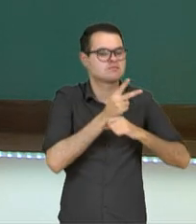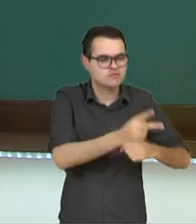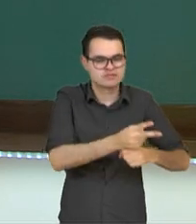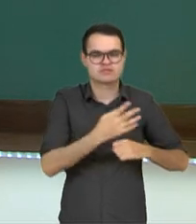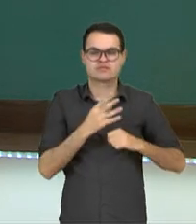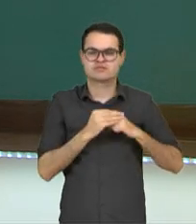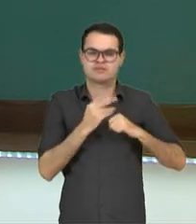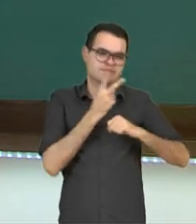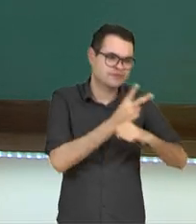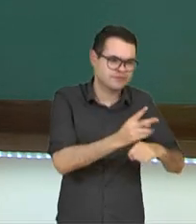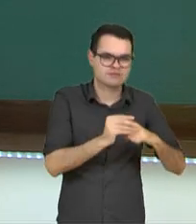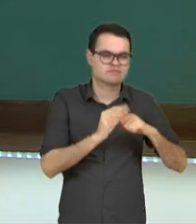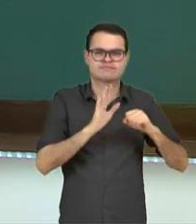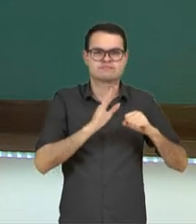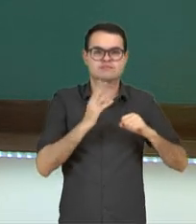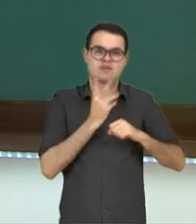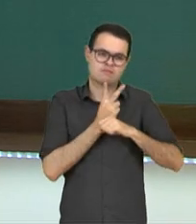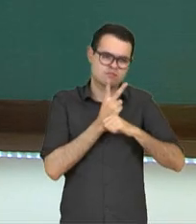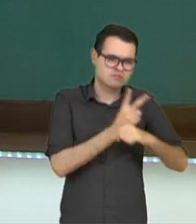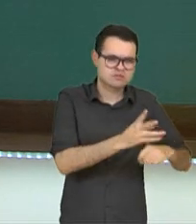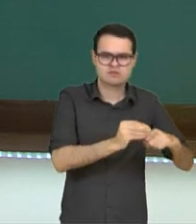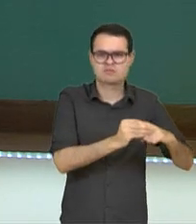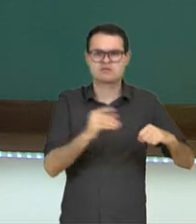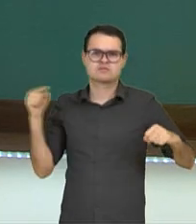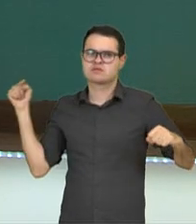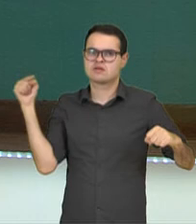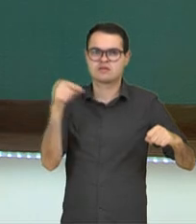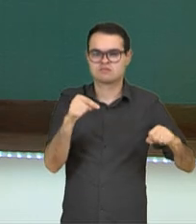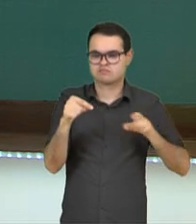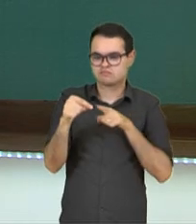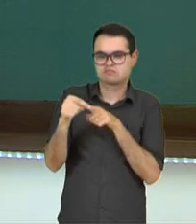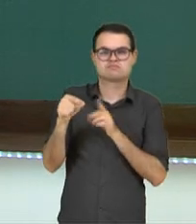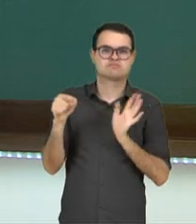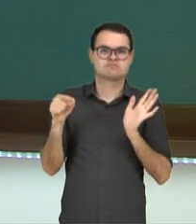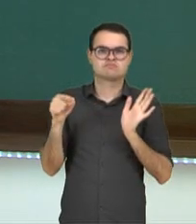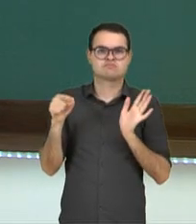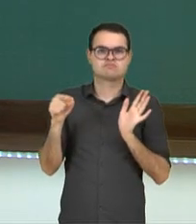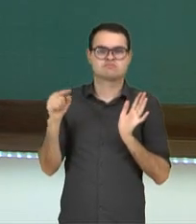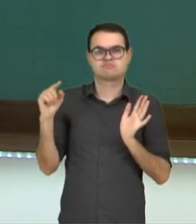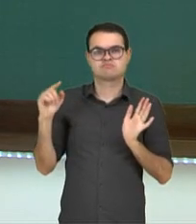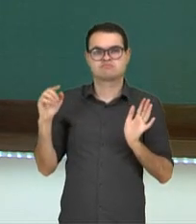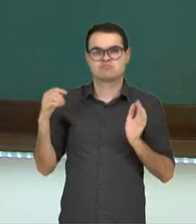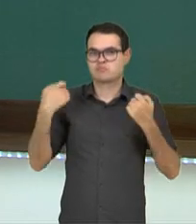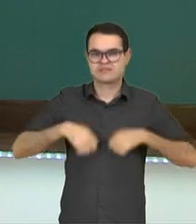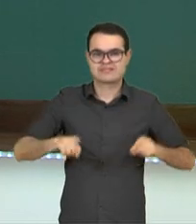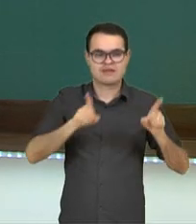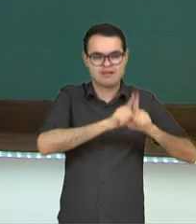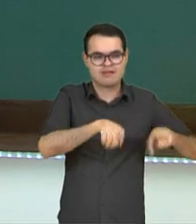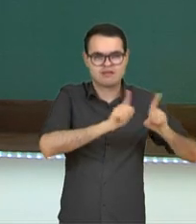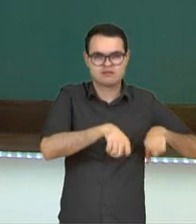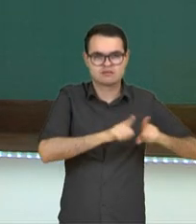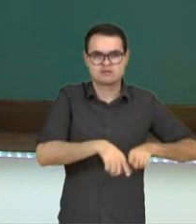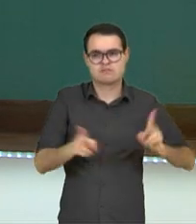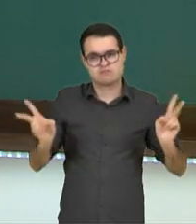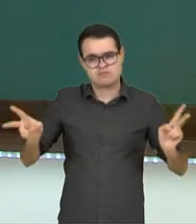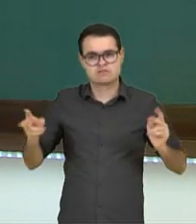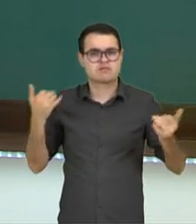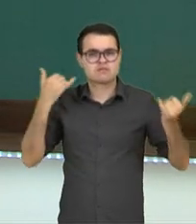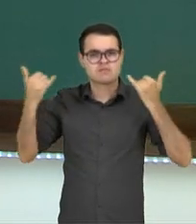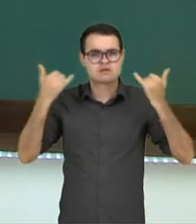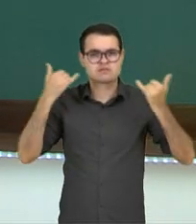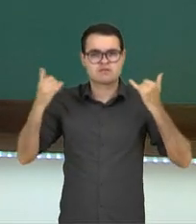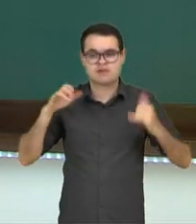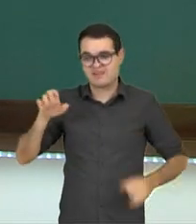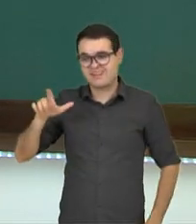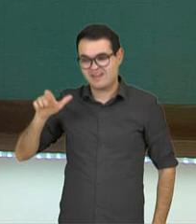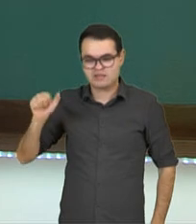ela foi usado para retomar, sem repetir, qual informação? A busca por conhecimento que